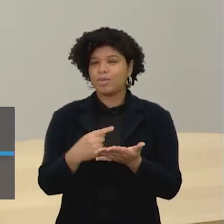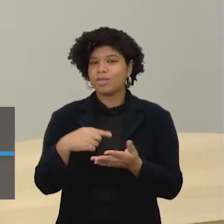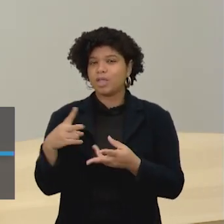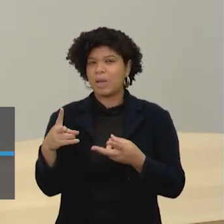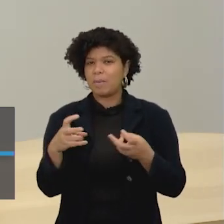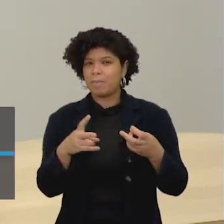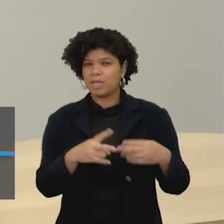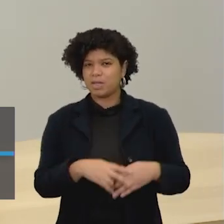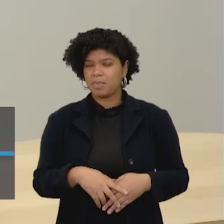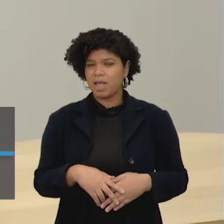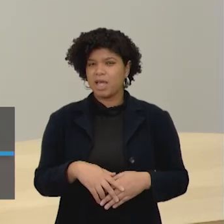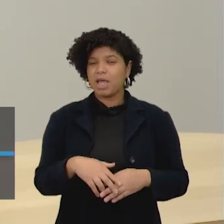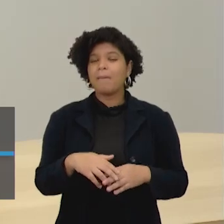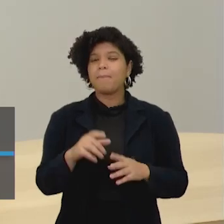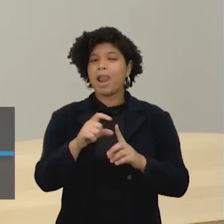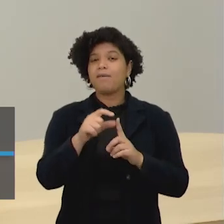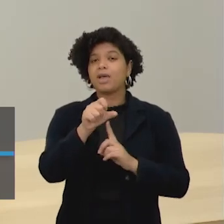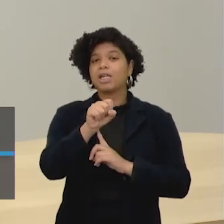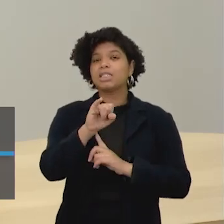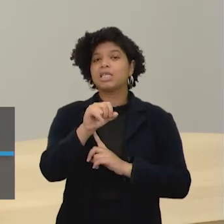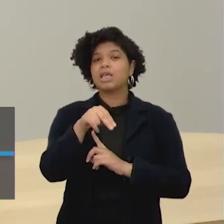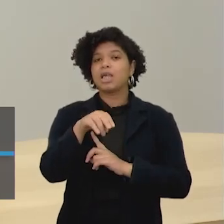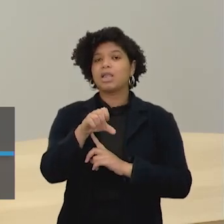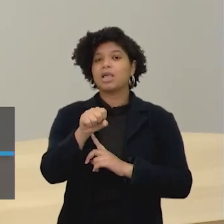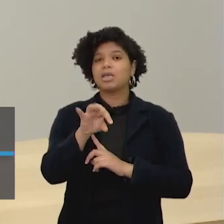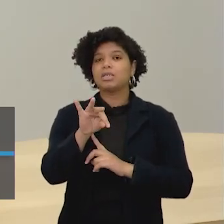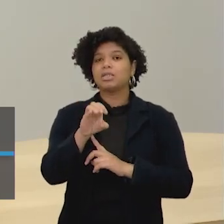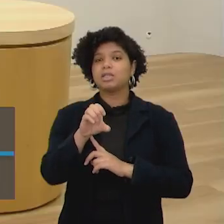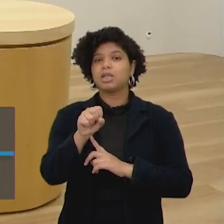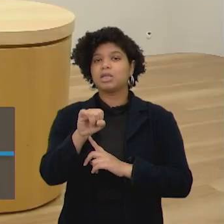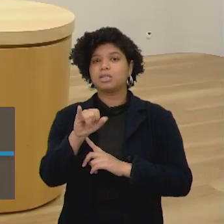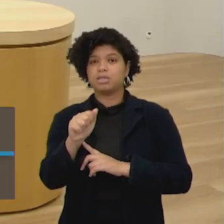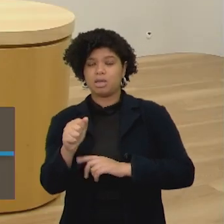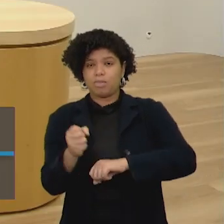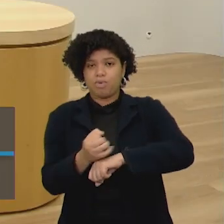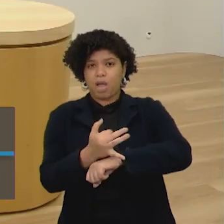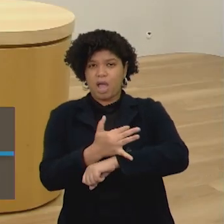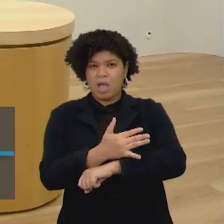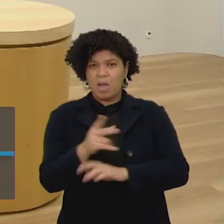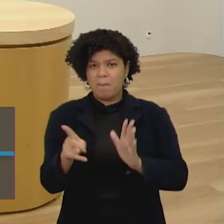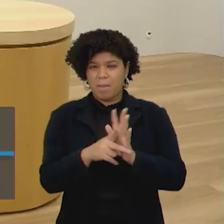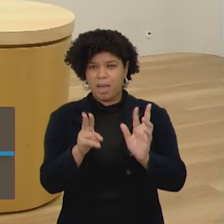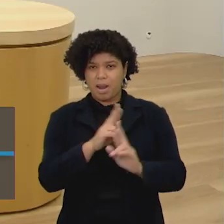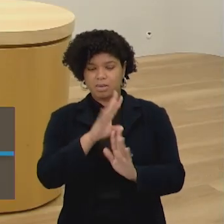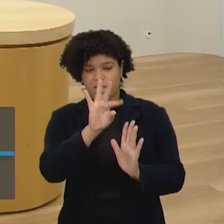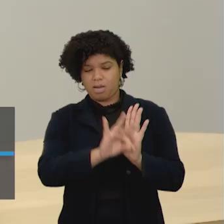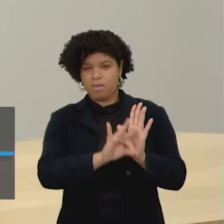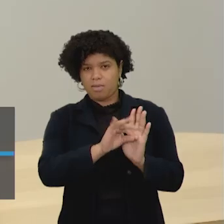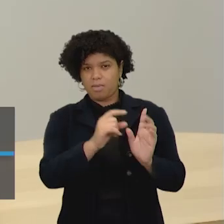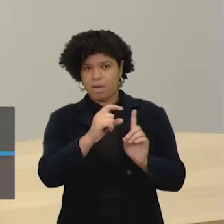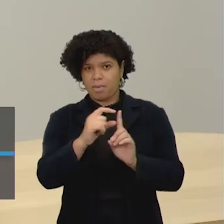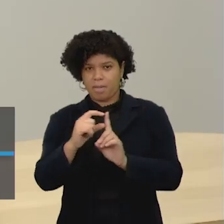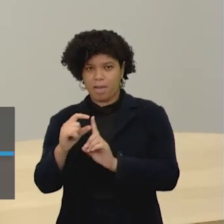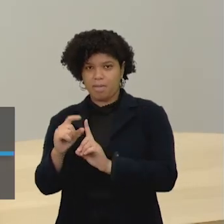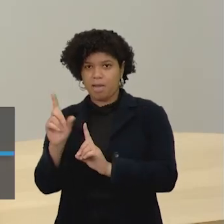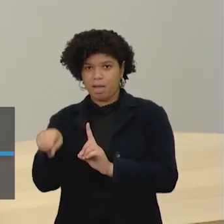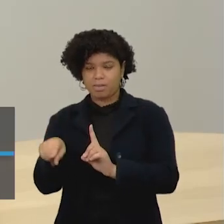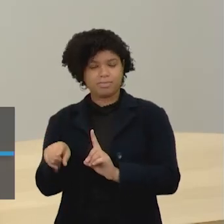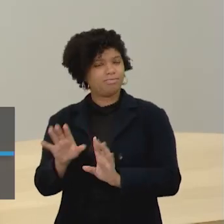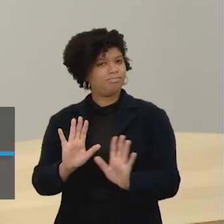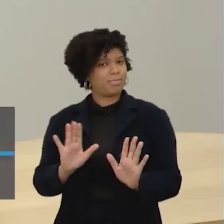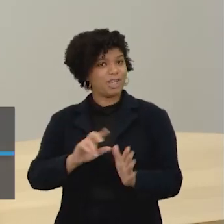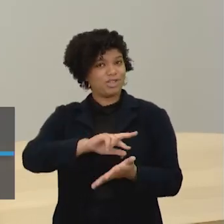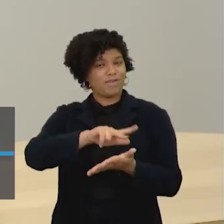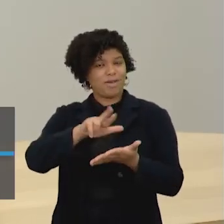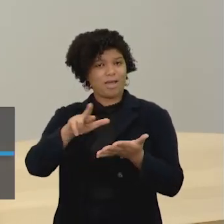não está ligada só ao texto, não está ligada só à palavra. Pro, sabia disso? Sim. Não está ligada só às palavras. A sinestesia está ligada a muita coisa. A